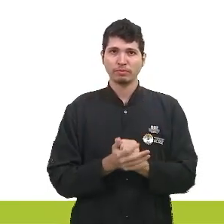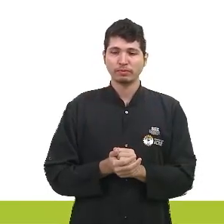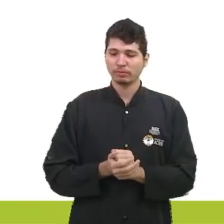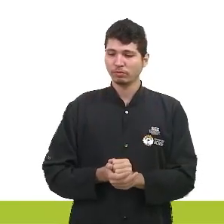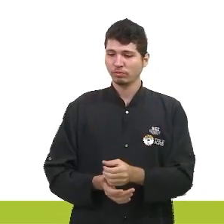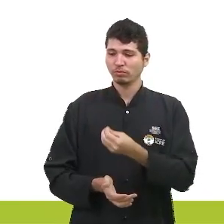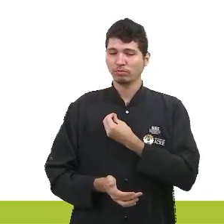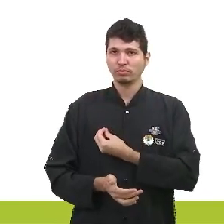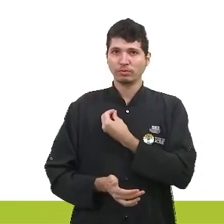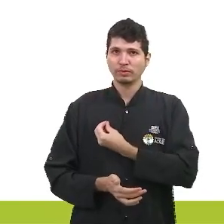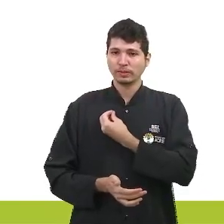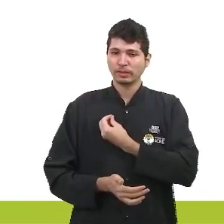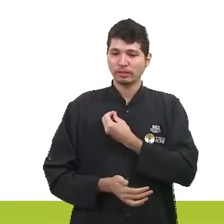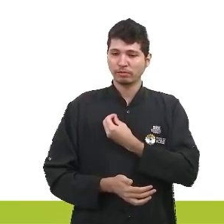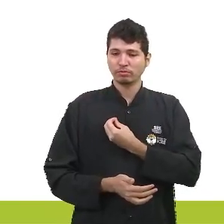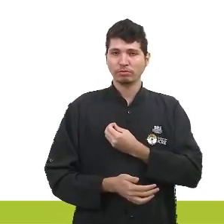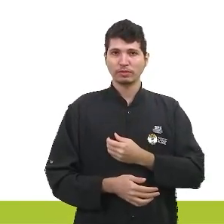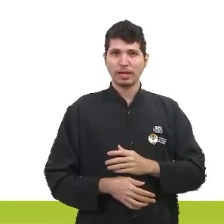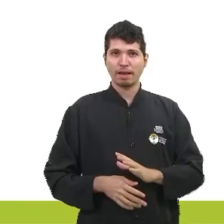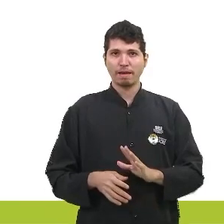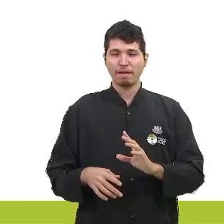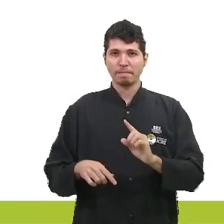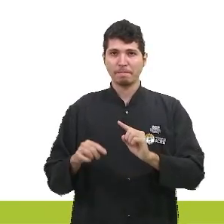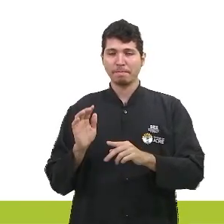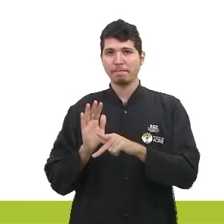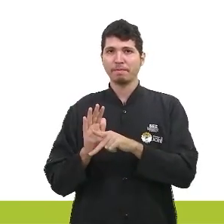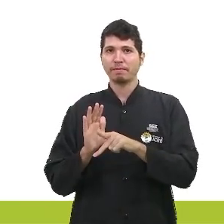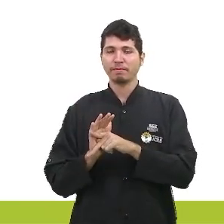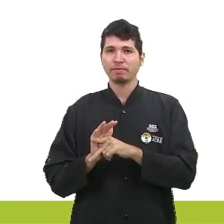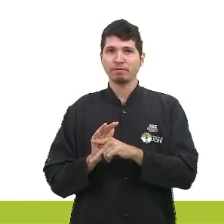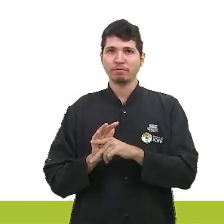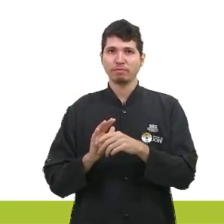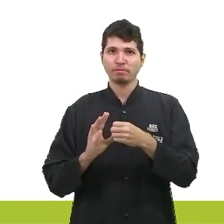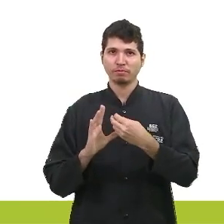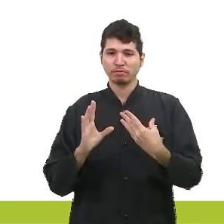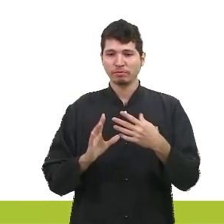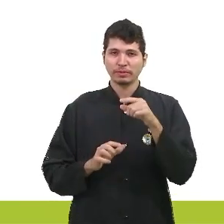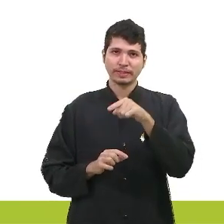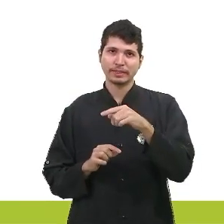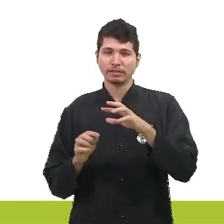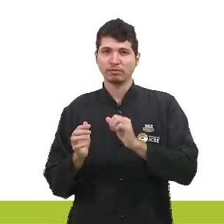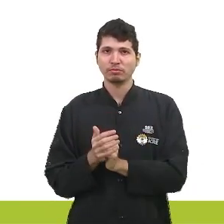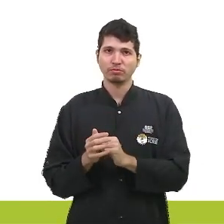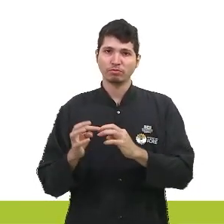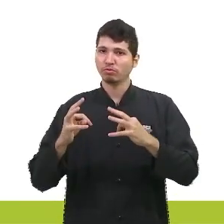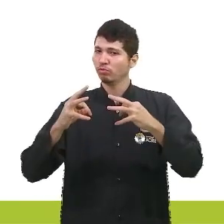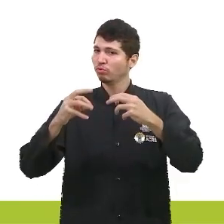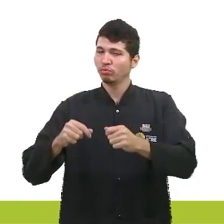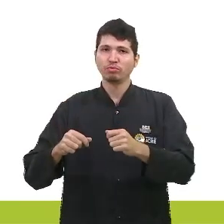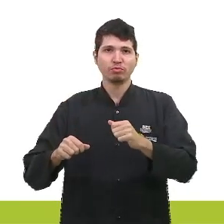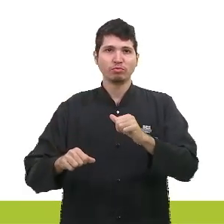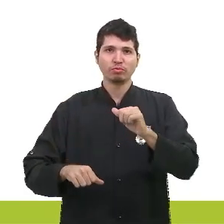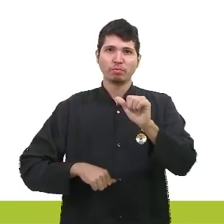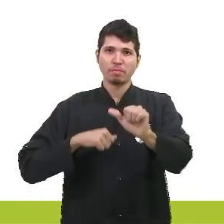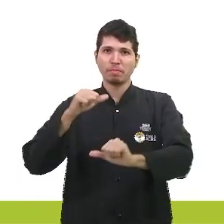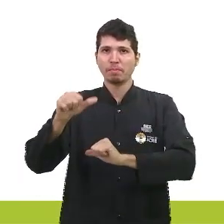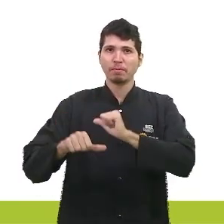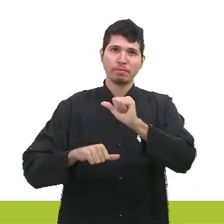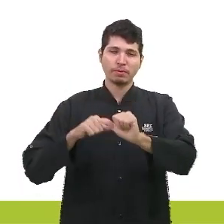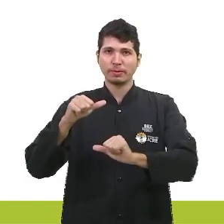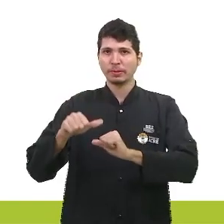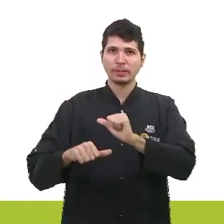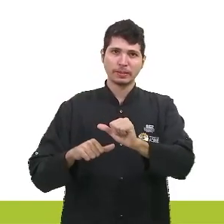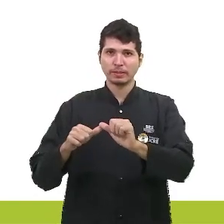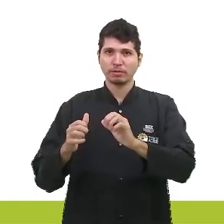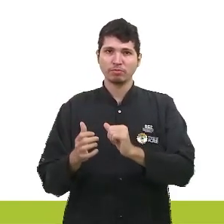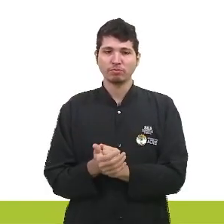permanente já o Heráclito dizia que nada permanece tudo se transforma é a ideia do Lulu Santos de que nada do que foi